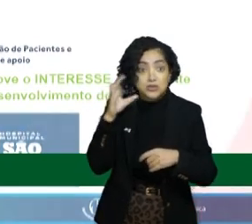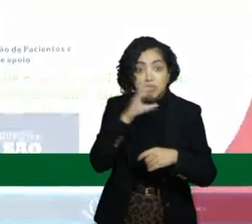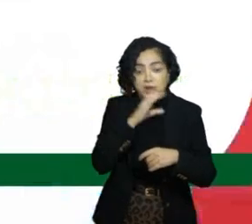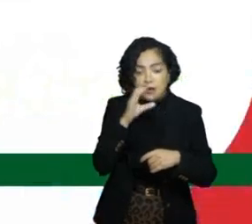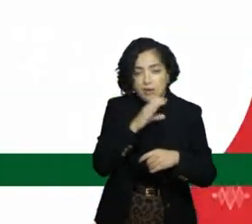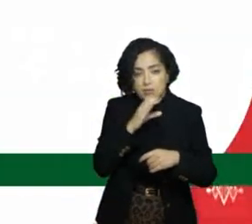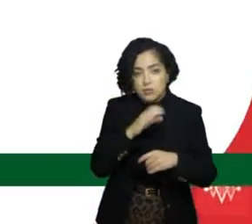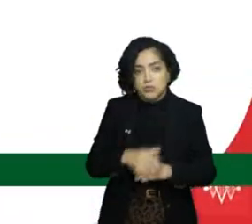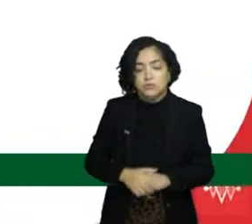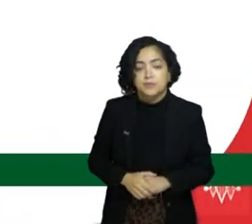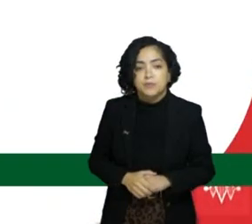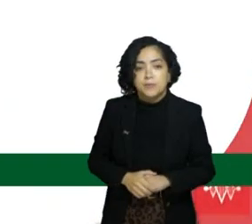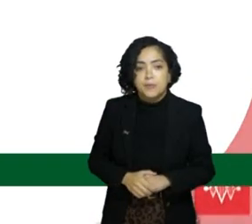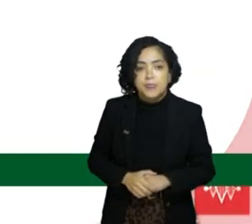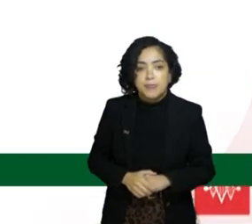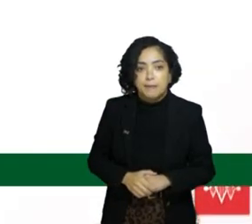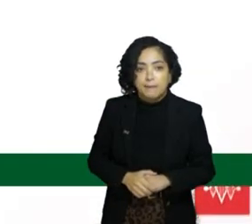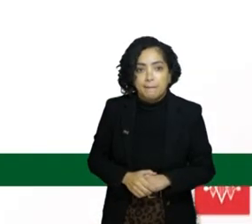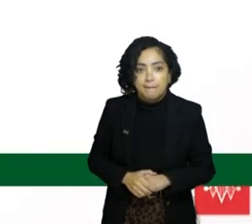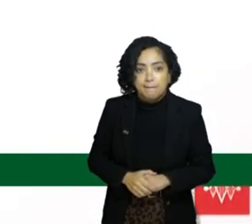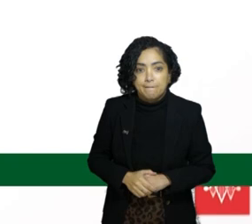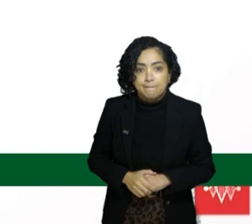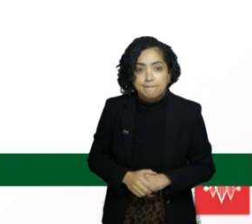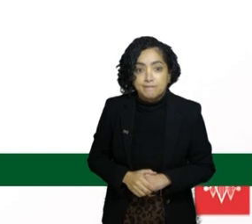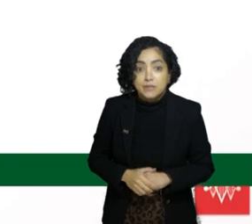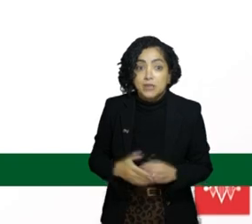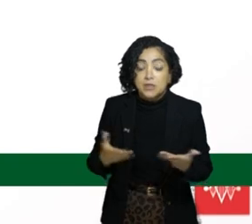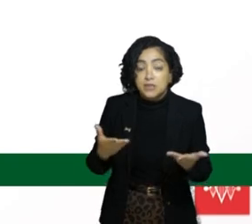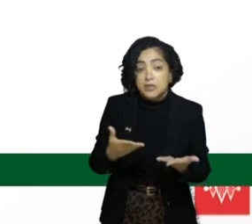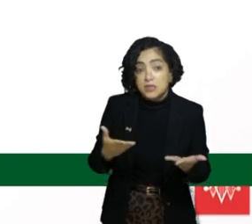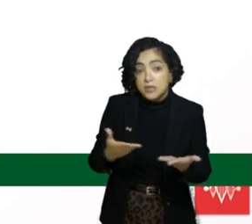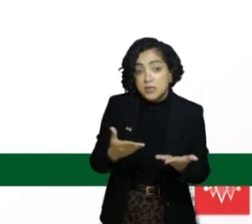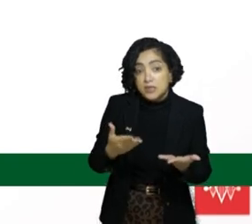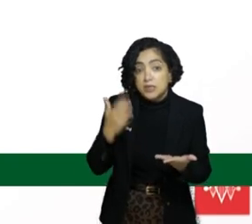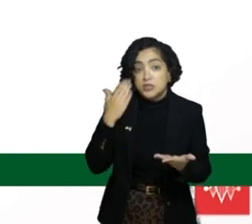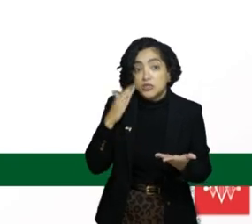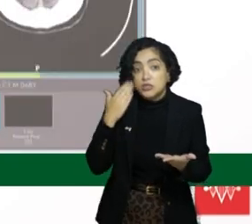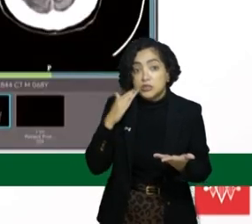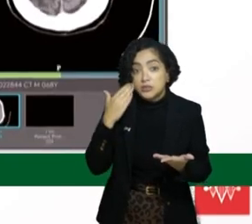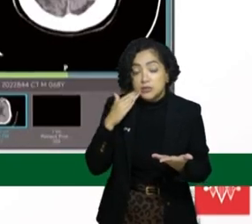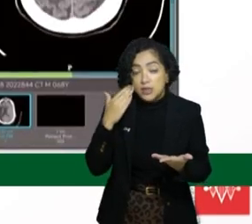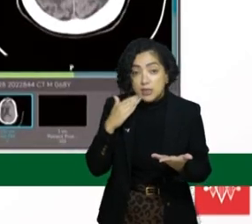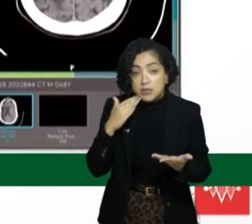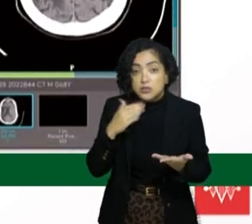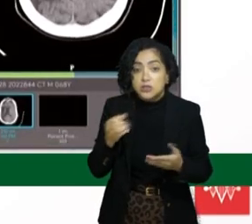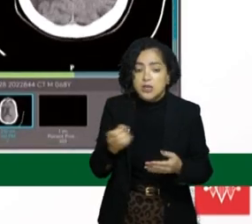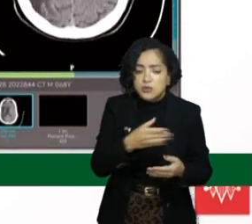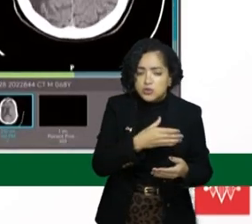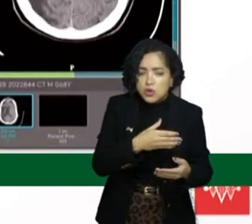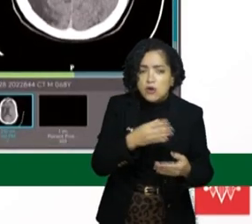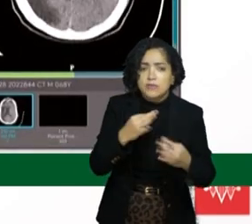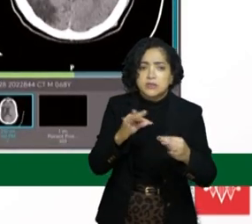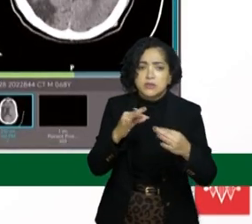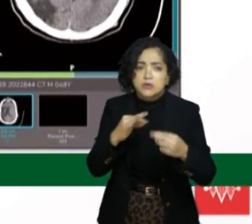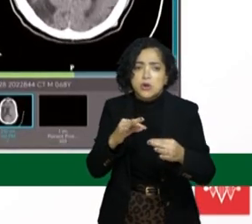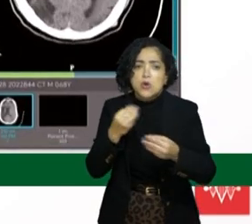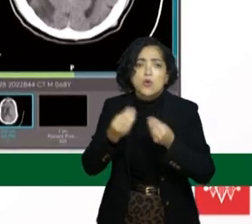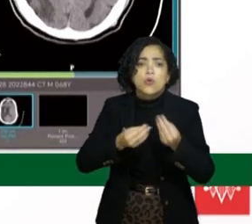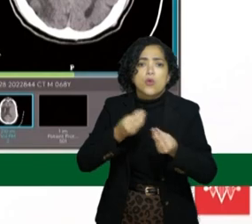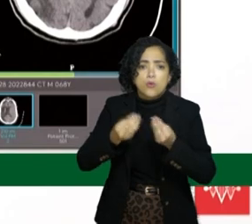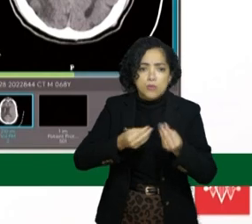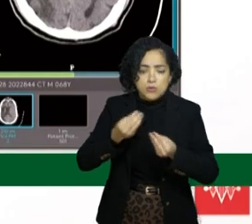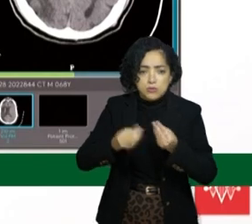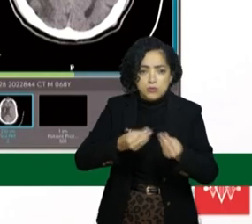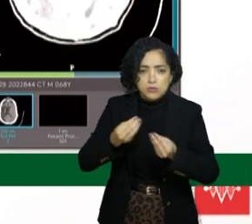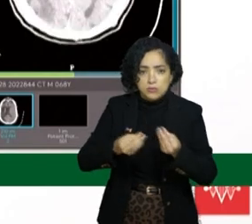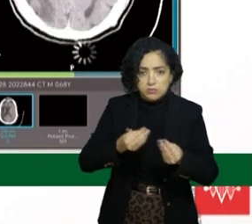SAMU. E o que eu venho propor aqui? Que a gente integre isso através das novas tecnologias. Como que a gente pode fazer isso? Existem aplicativos